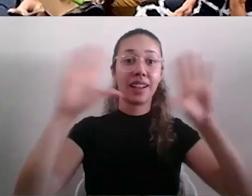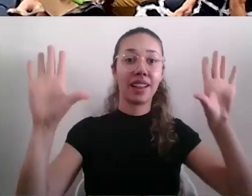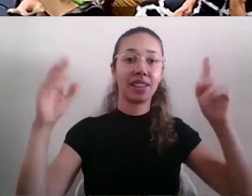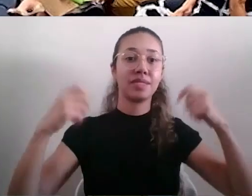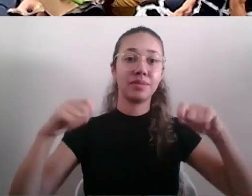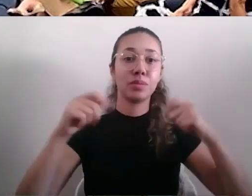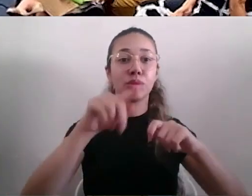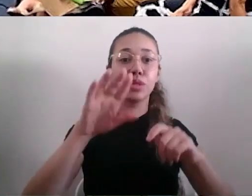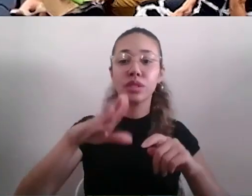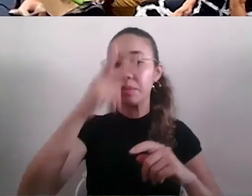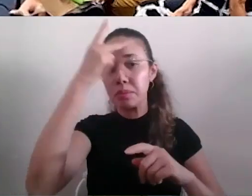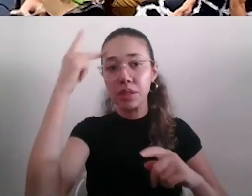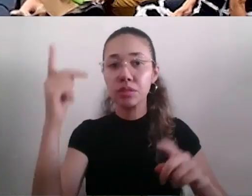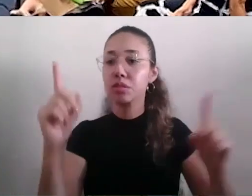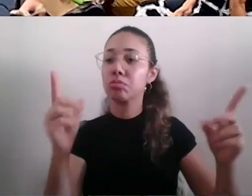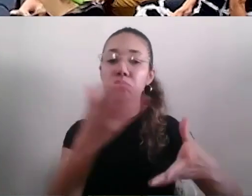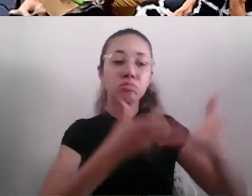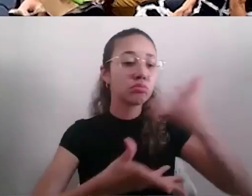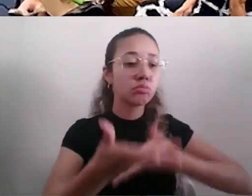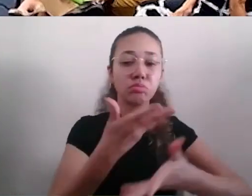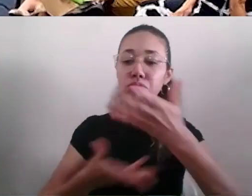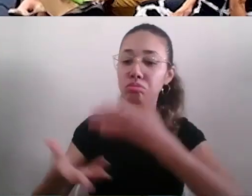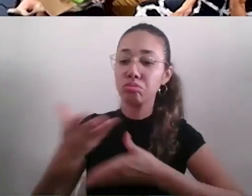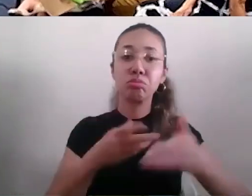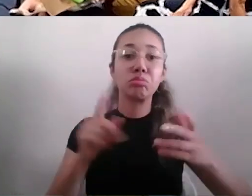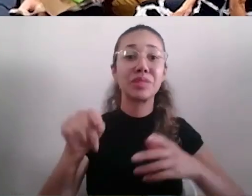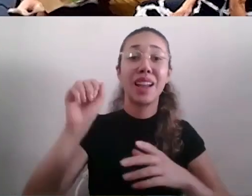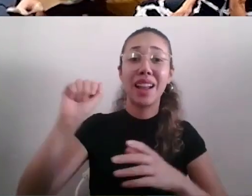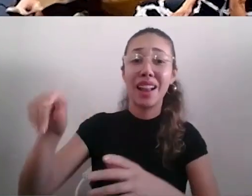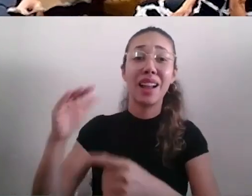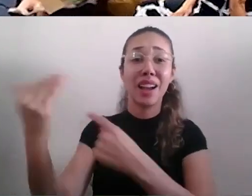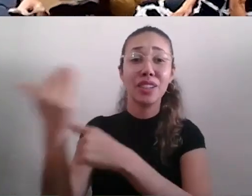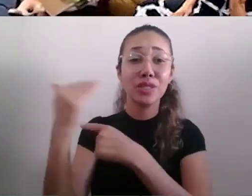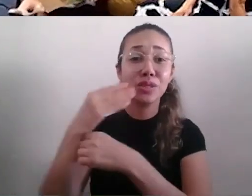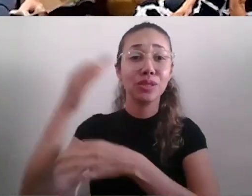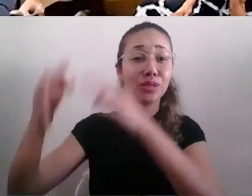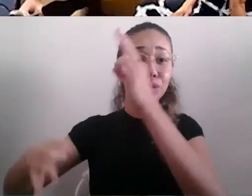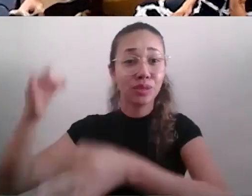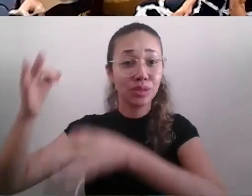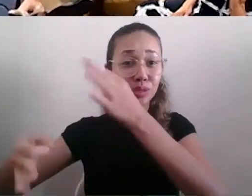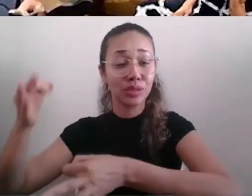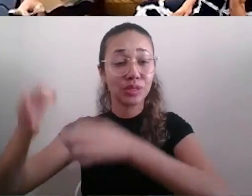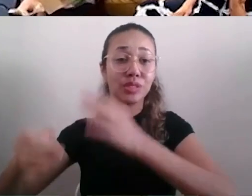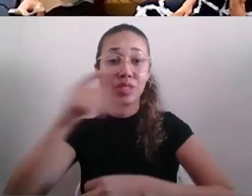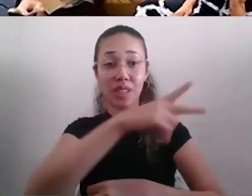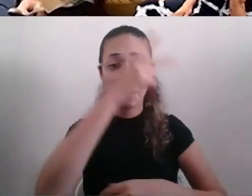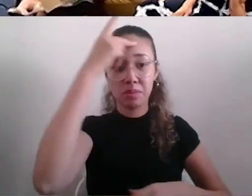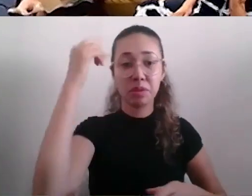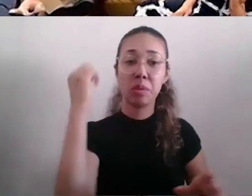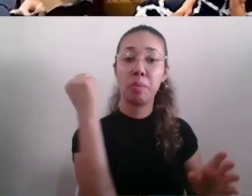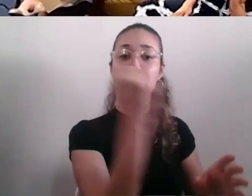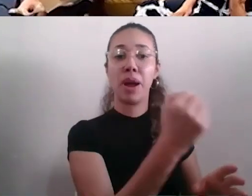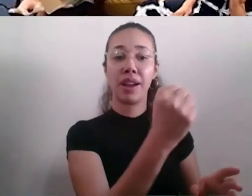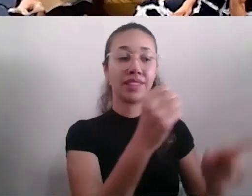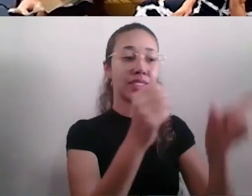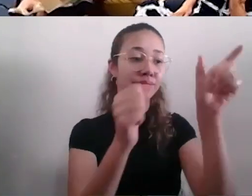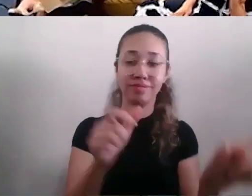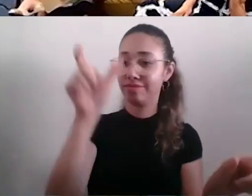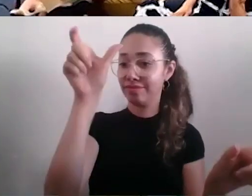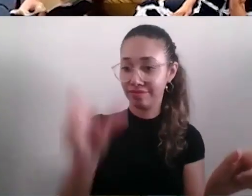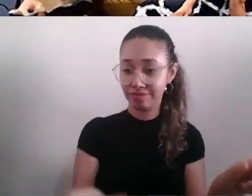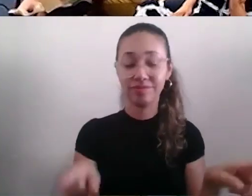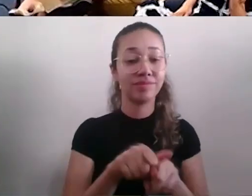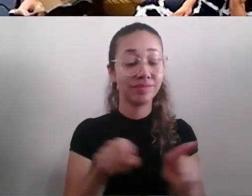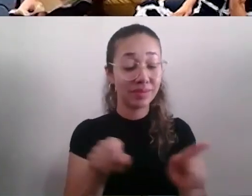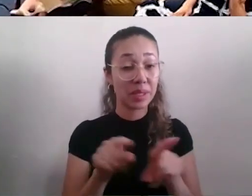entre as pessoas, que bate no judiciário, que bate entre a vítima e o agressor, que bate na própria imprensa,